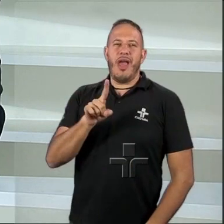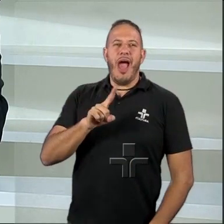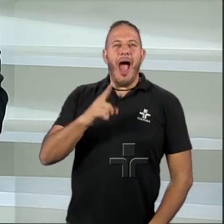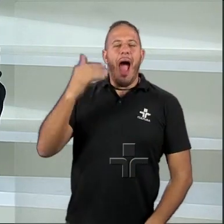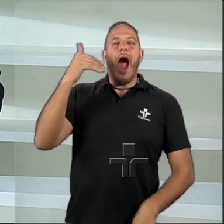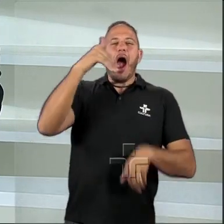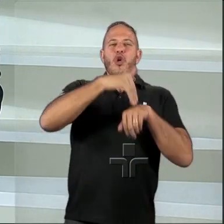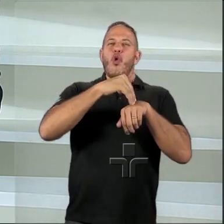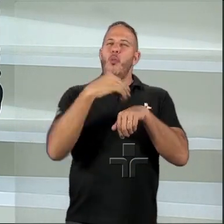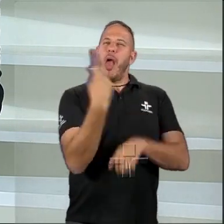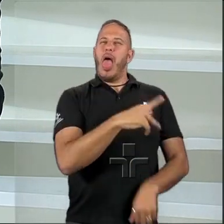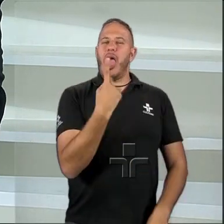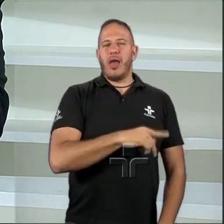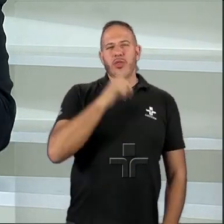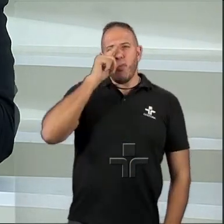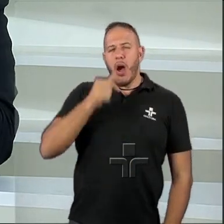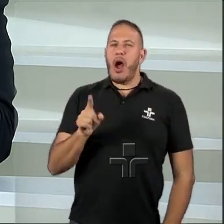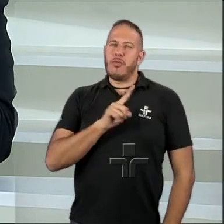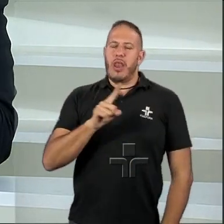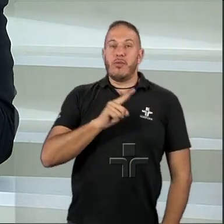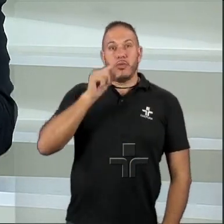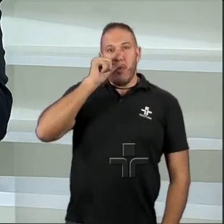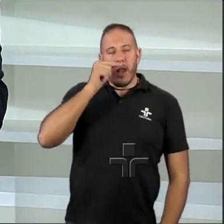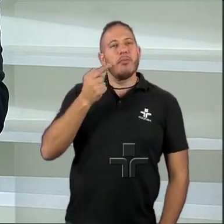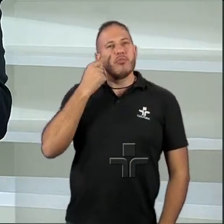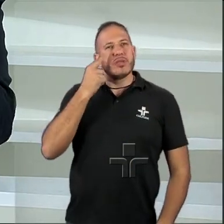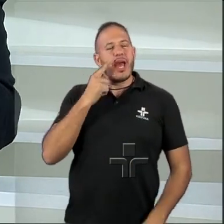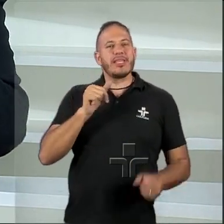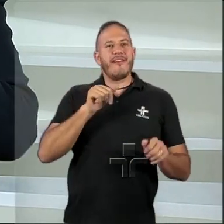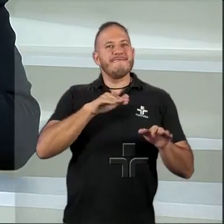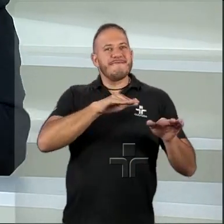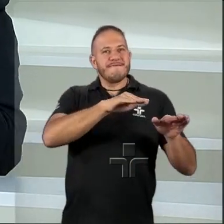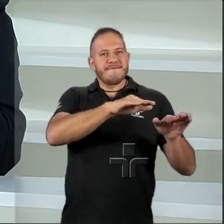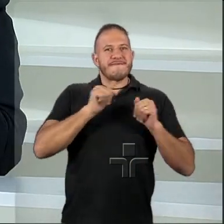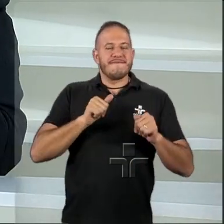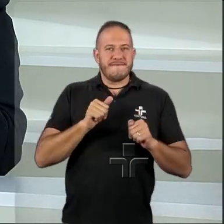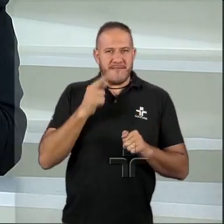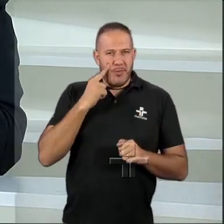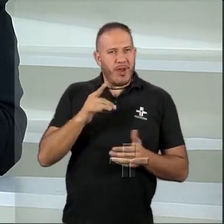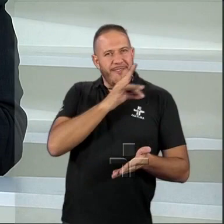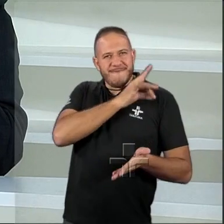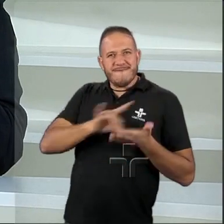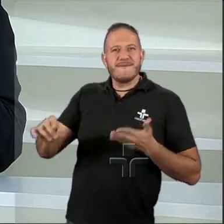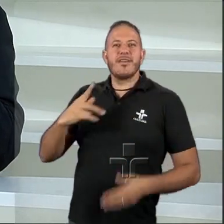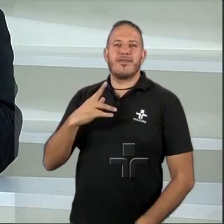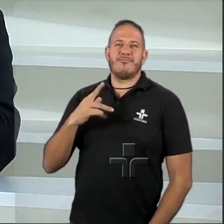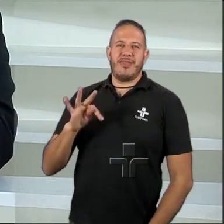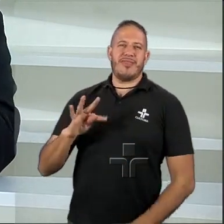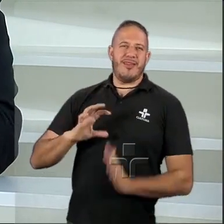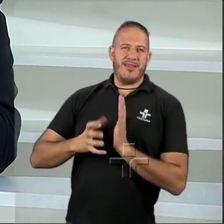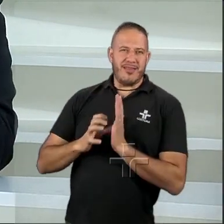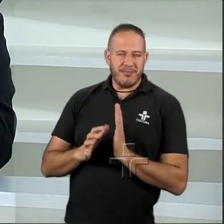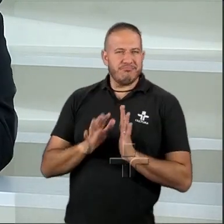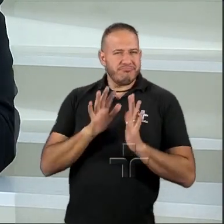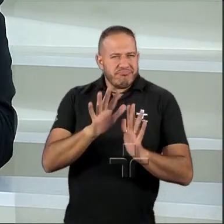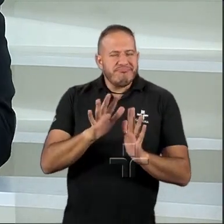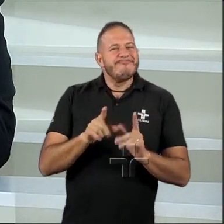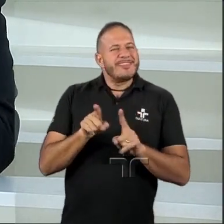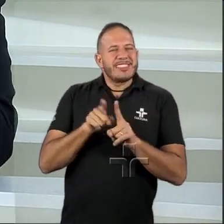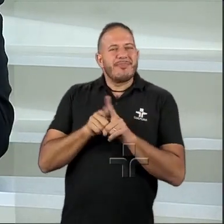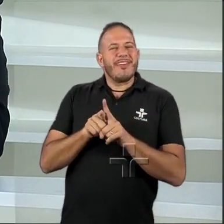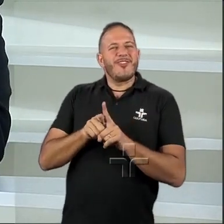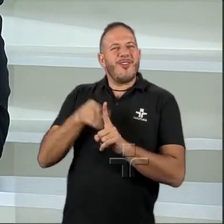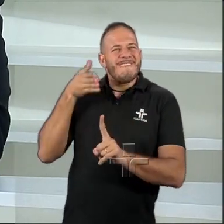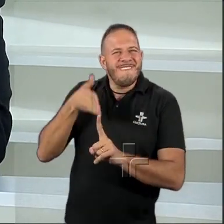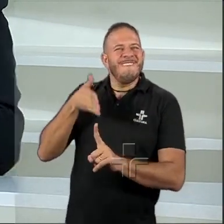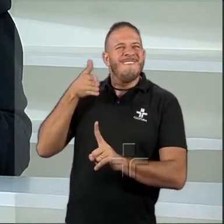achou que ele pudesse puxar o eleitor do Bolsonaro, trazer para si o antipetismo, e ele bateu tanto nessa